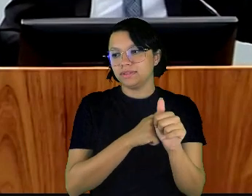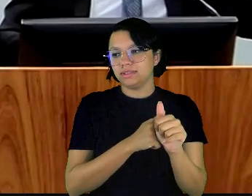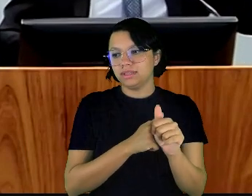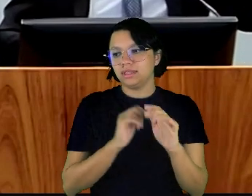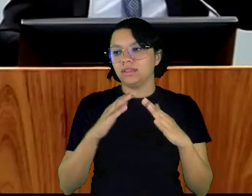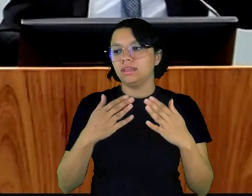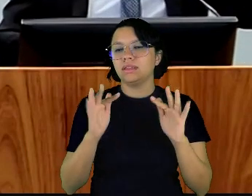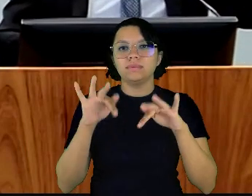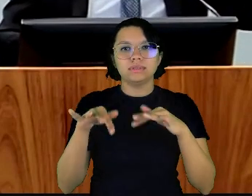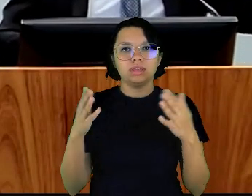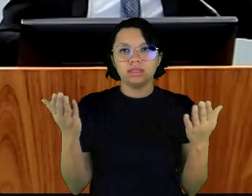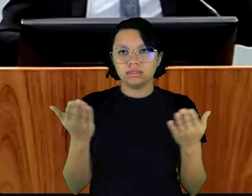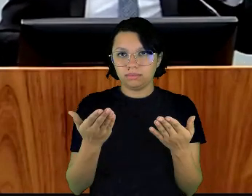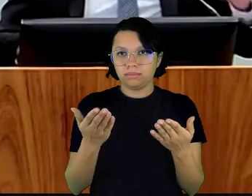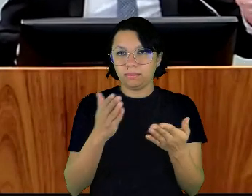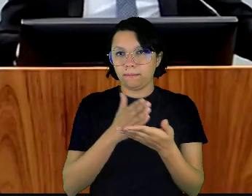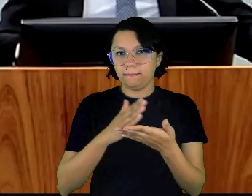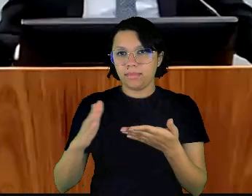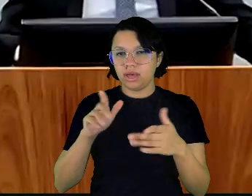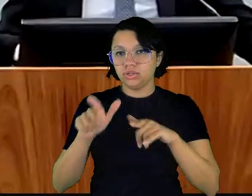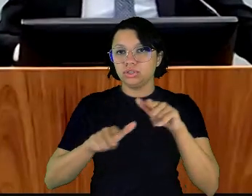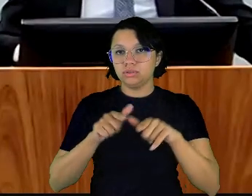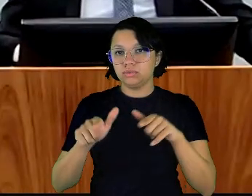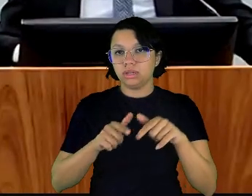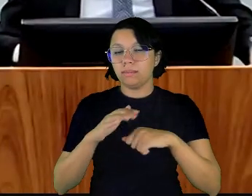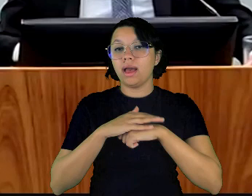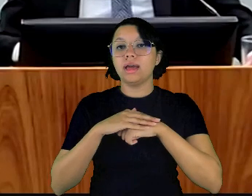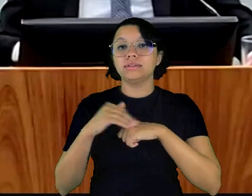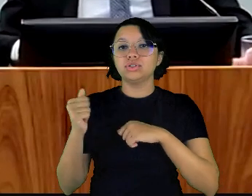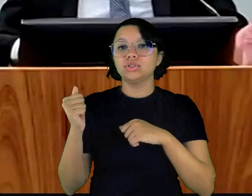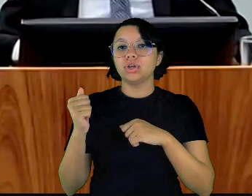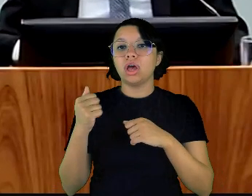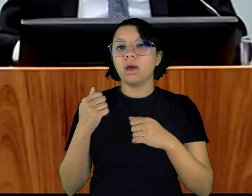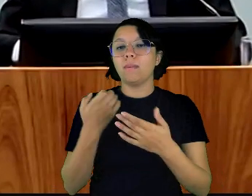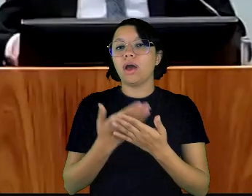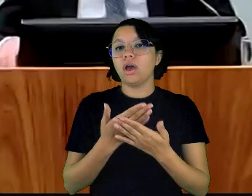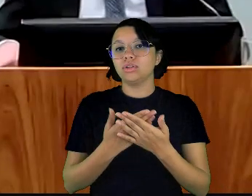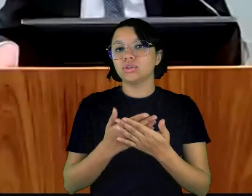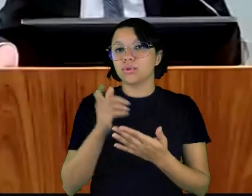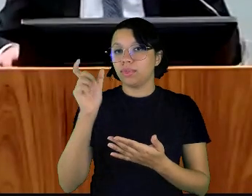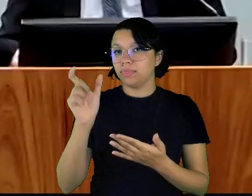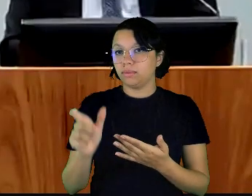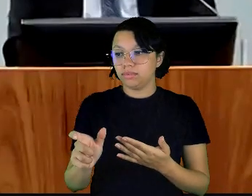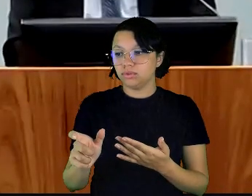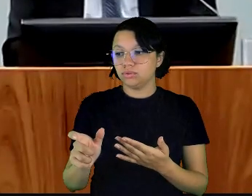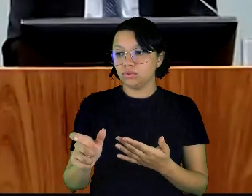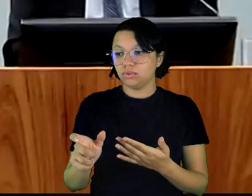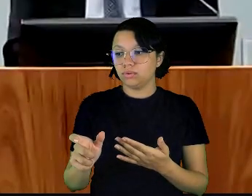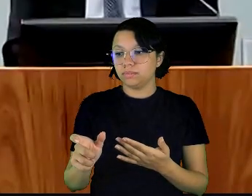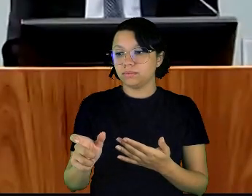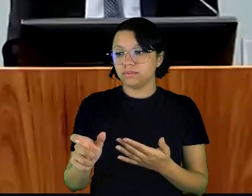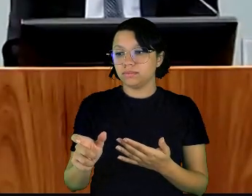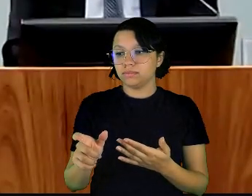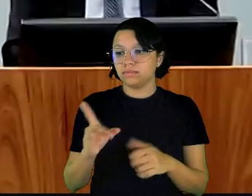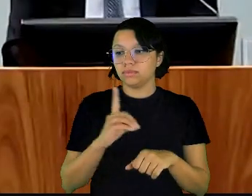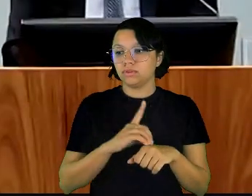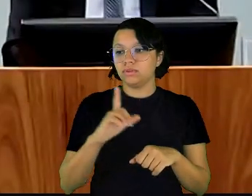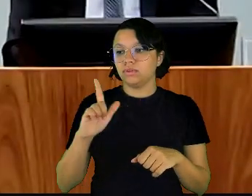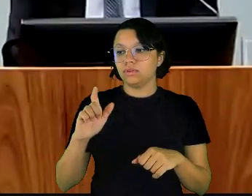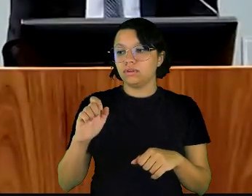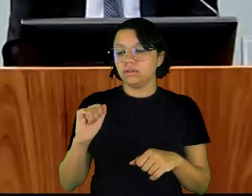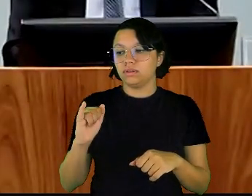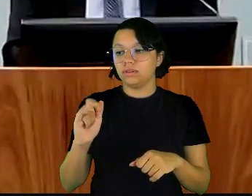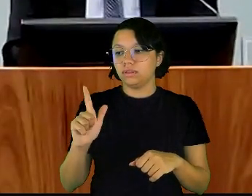essa parte do trabalho e convoco a escola aqui, da pessoa, no momento da doutora Leila,